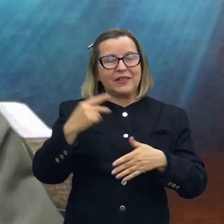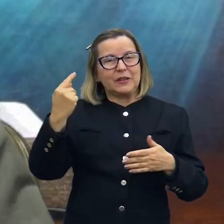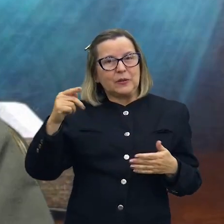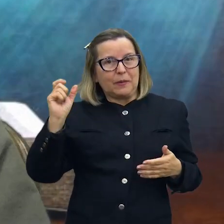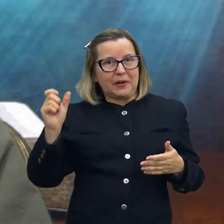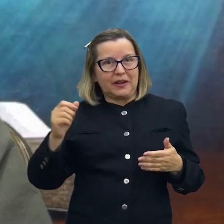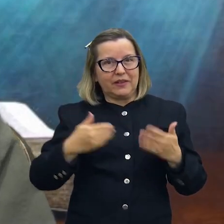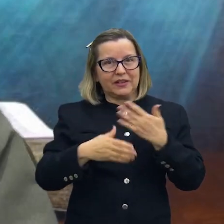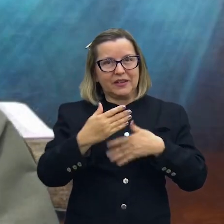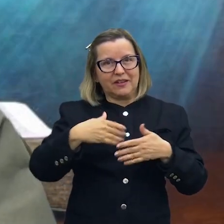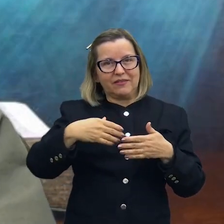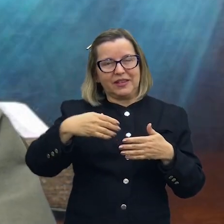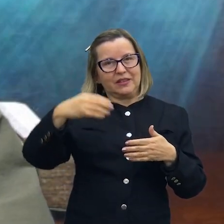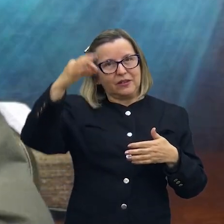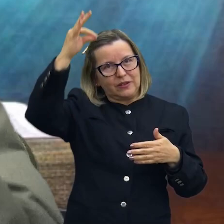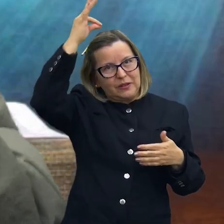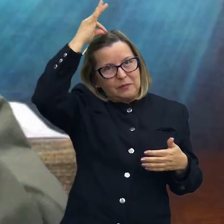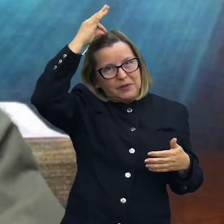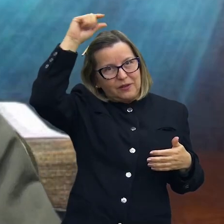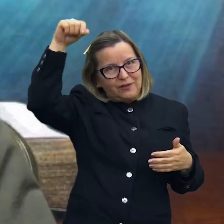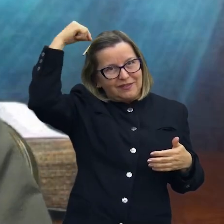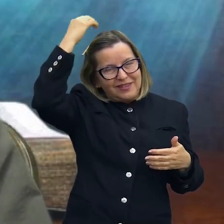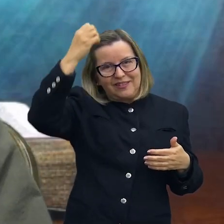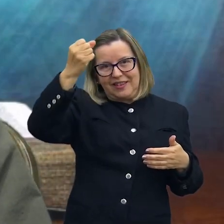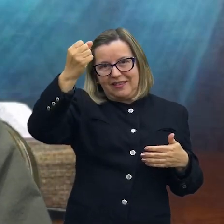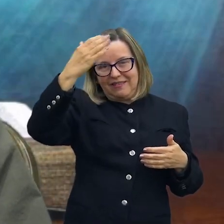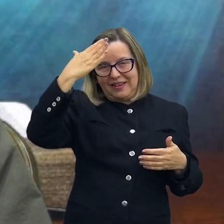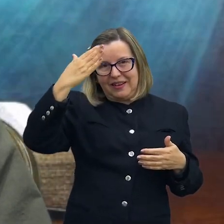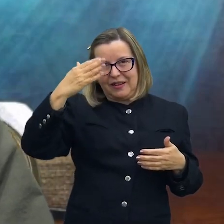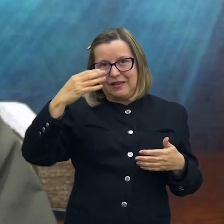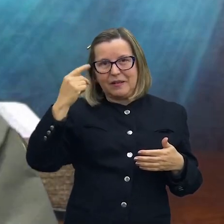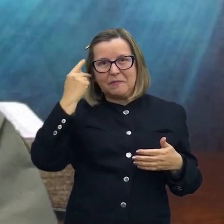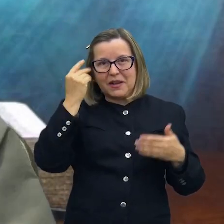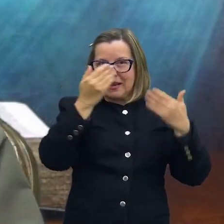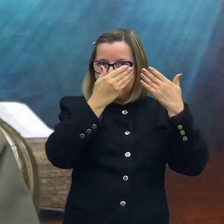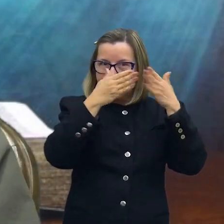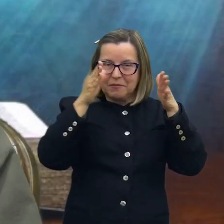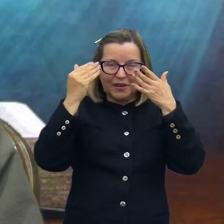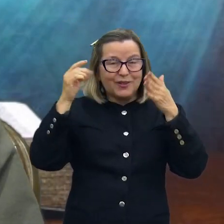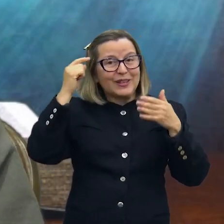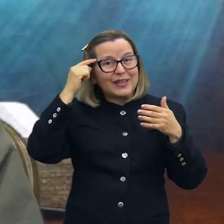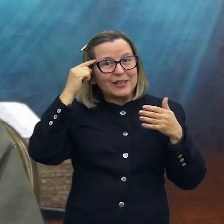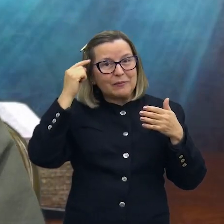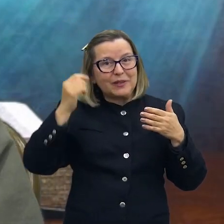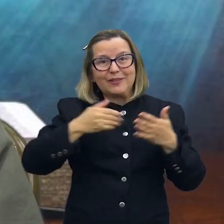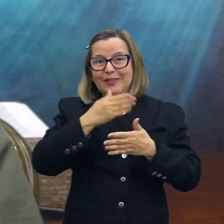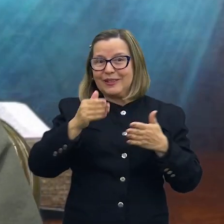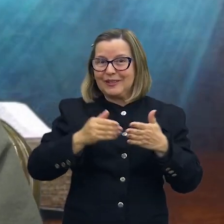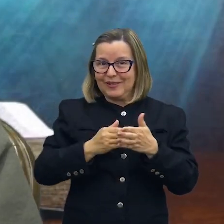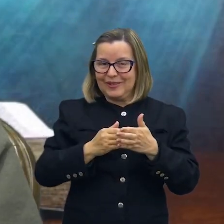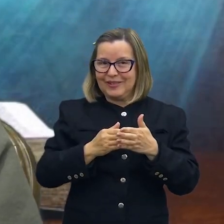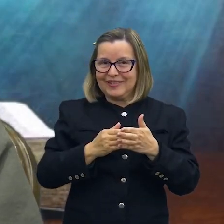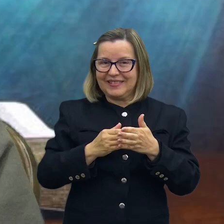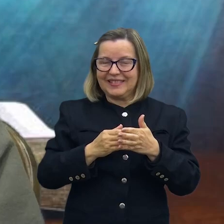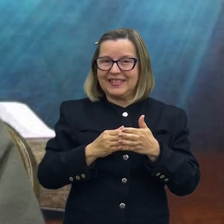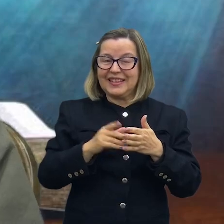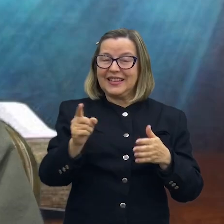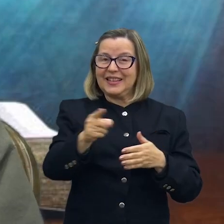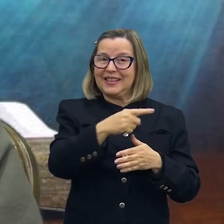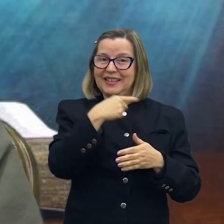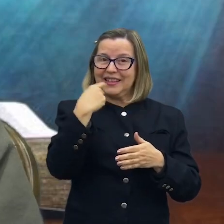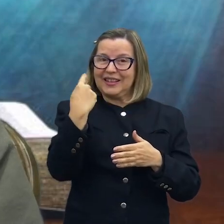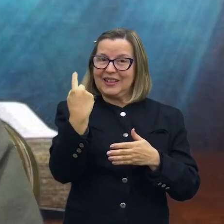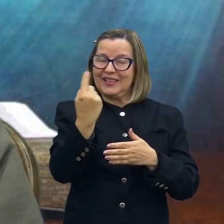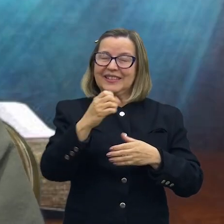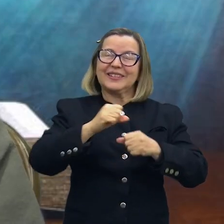do Espírito Santo, para que sejam abertos o entendimento de todos e venhamos a glorificar o Senhor. E